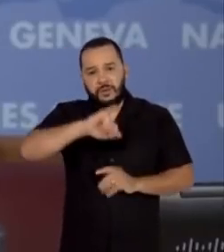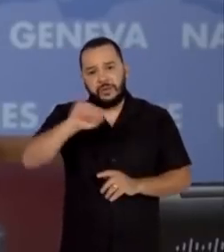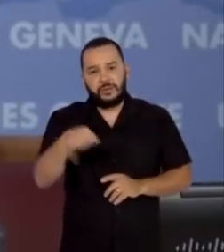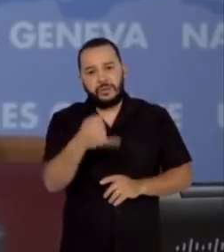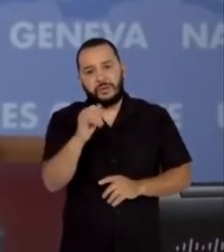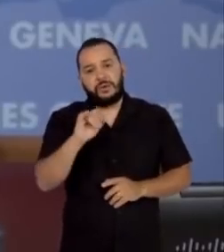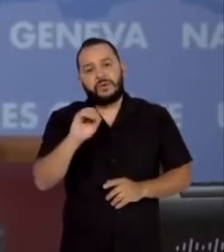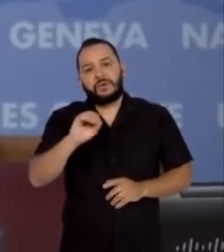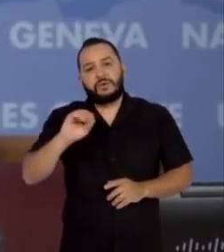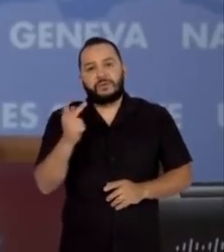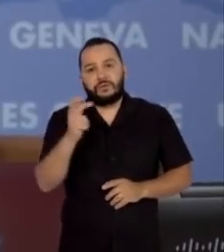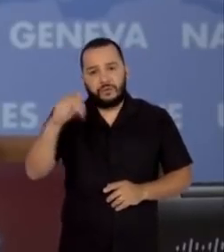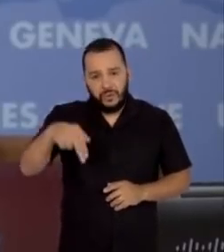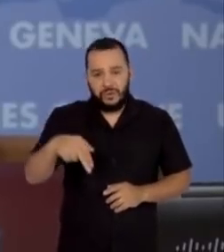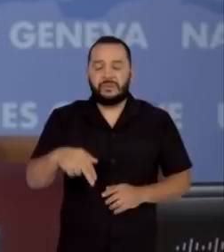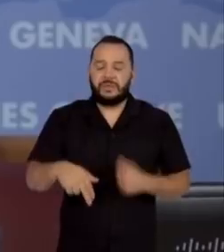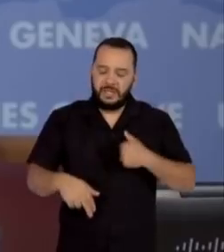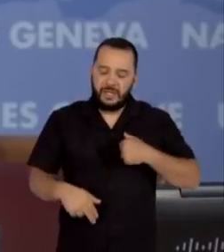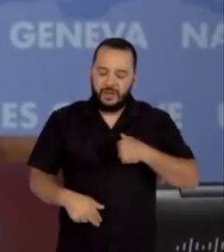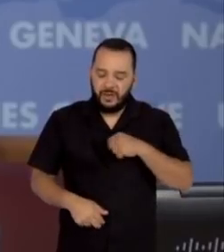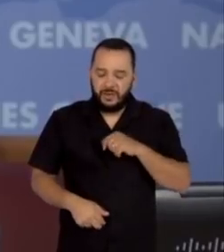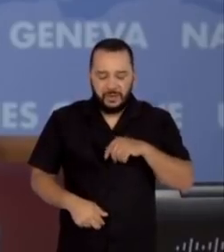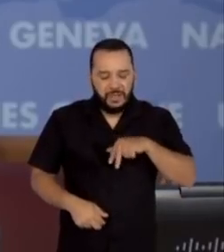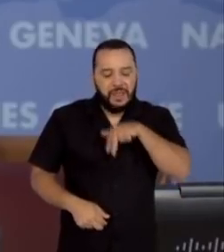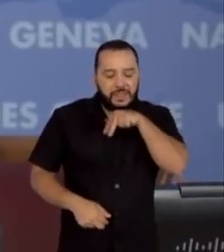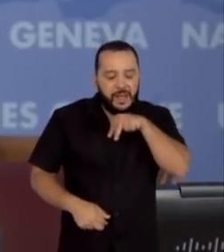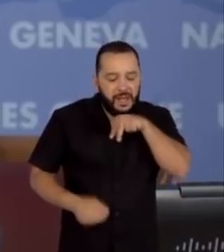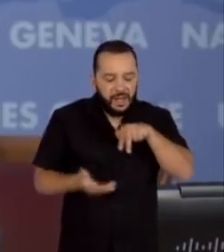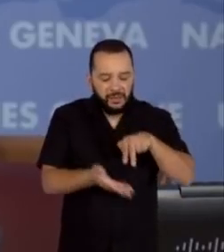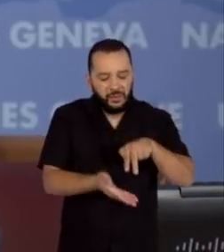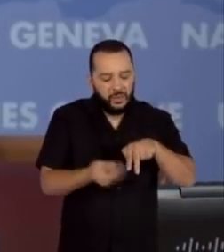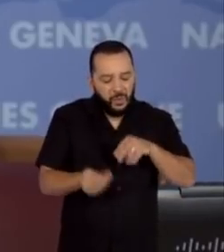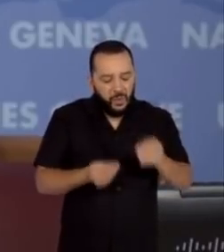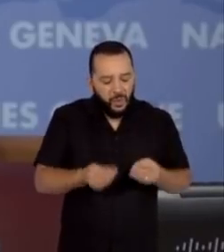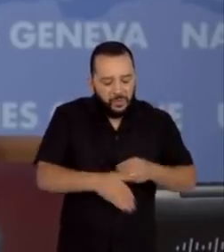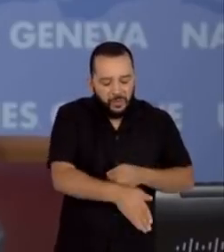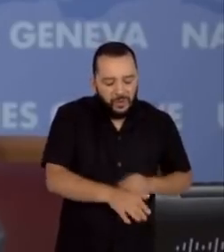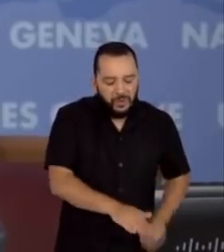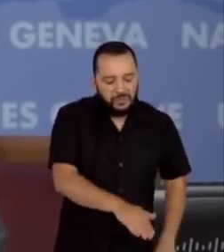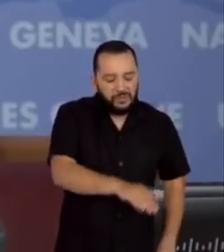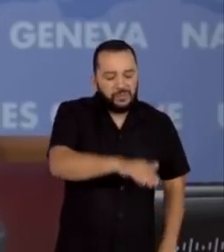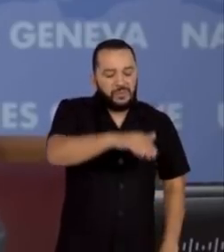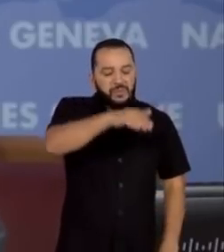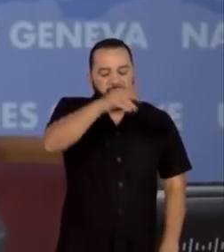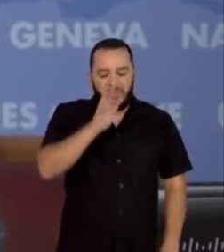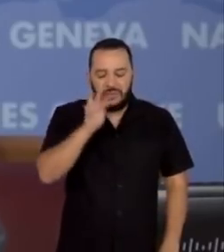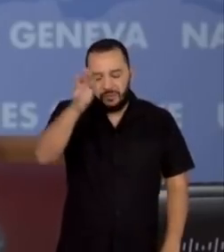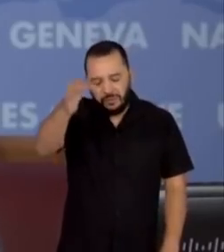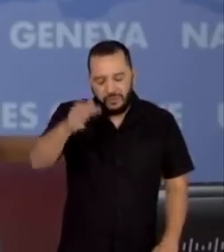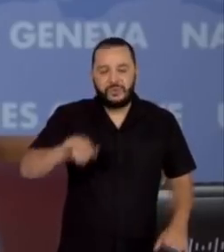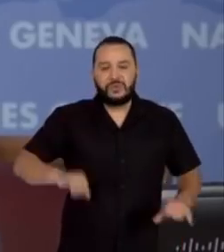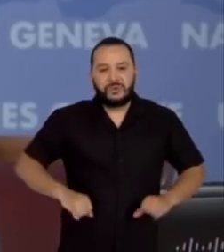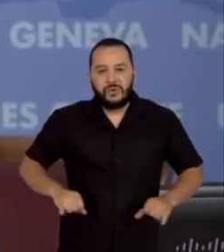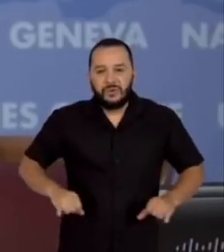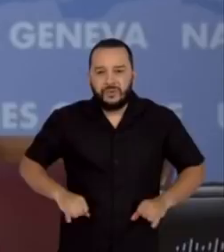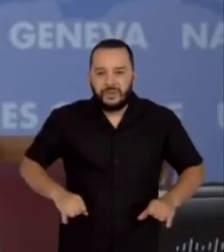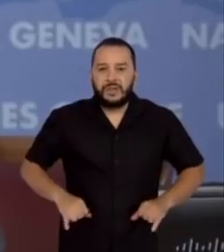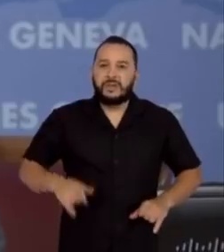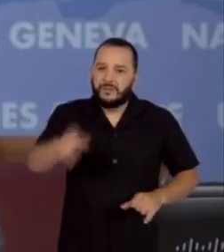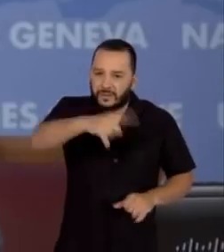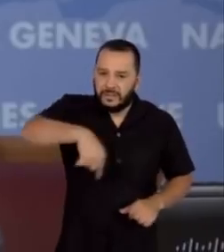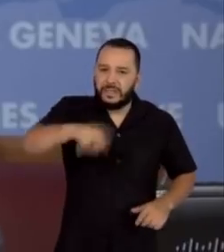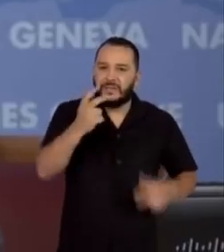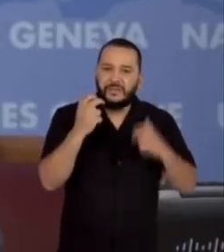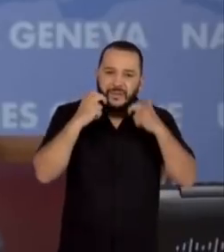que, sendo avô como ele, não vamos querer deixar isso para os nossos netos, ou então você se envergonharia